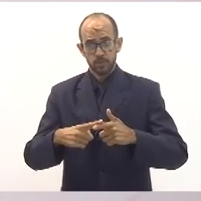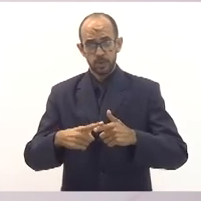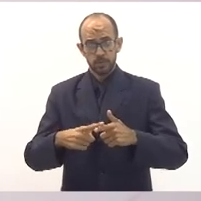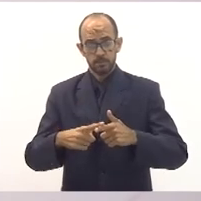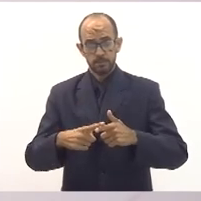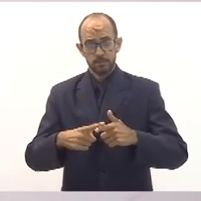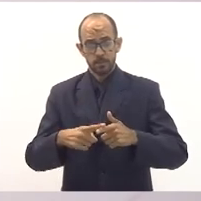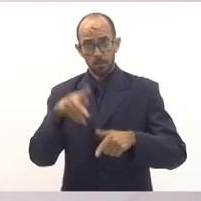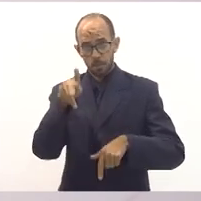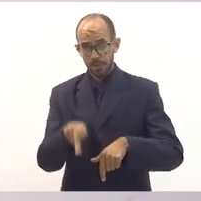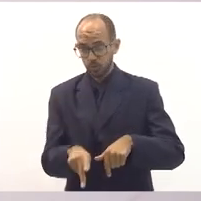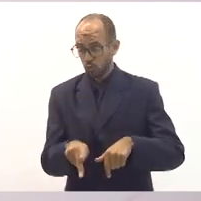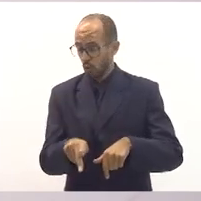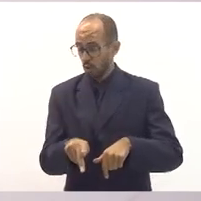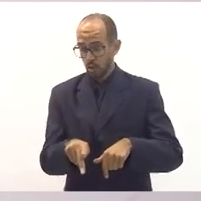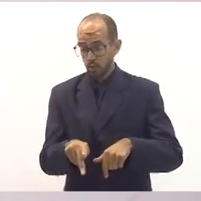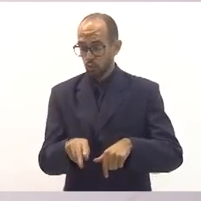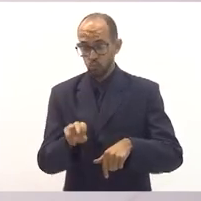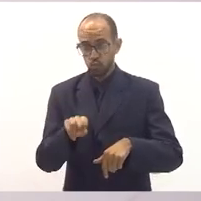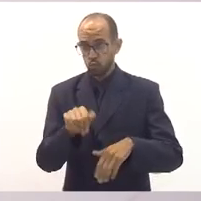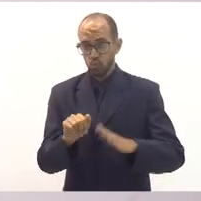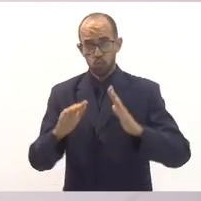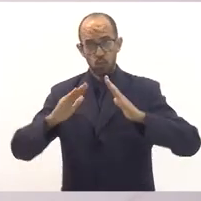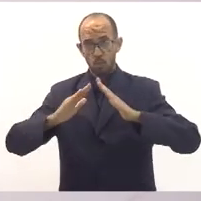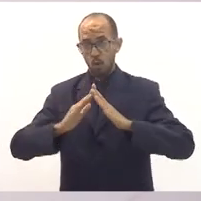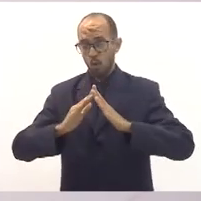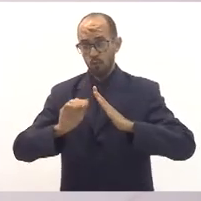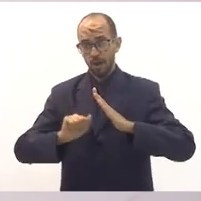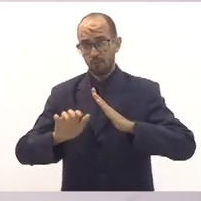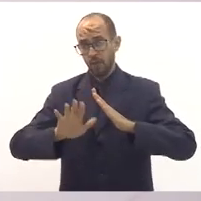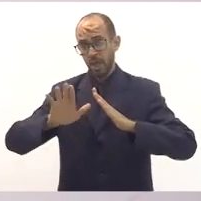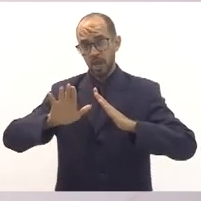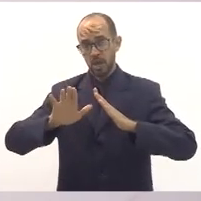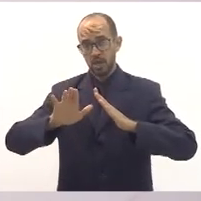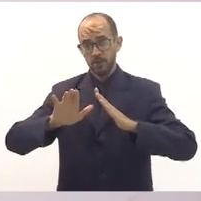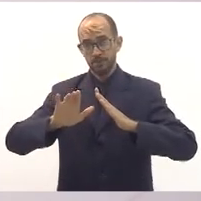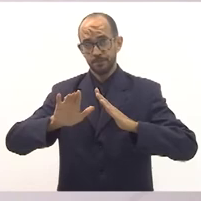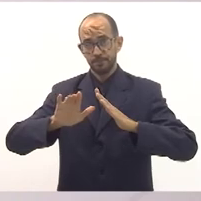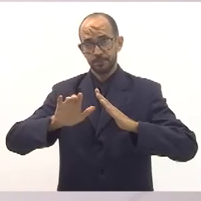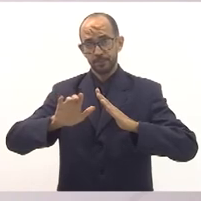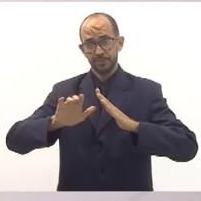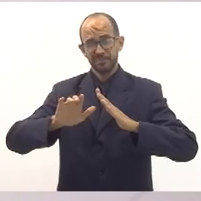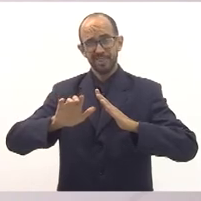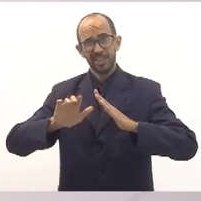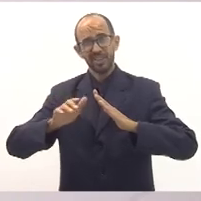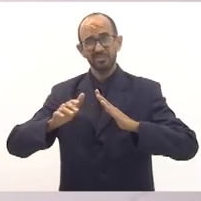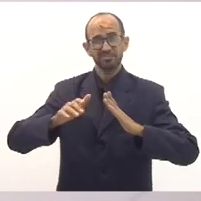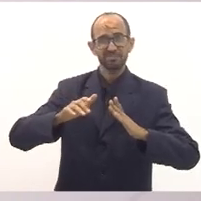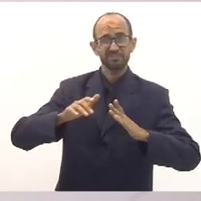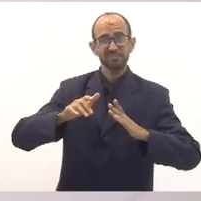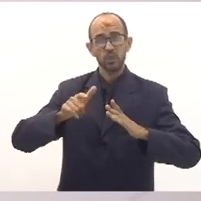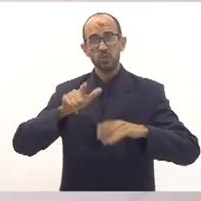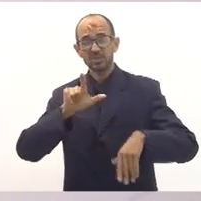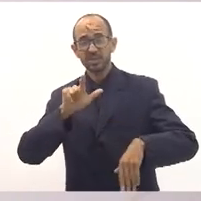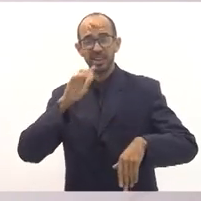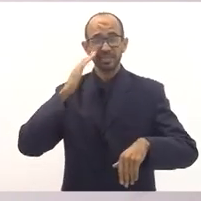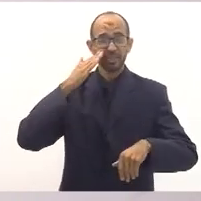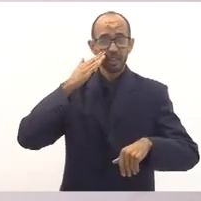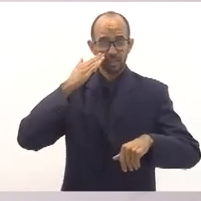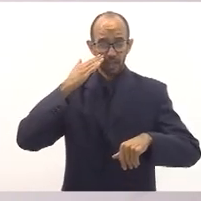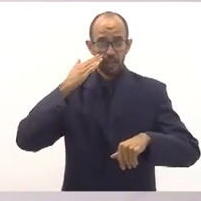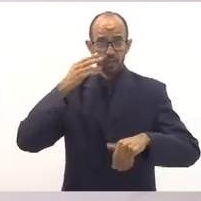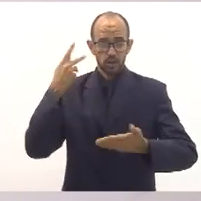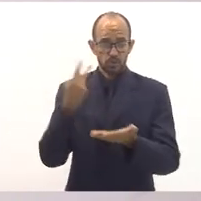que não mora na favela ela só pode compreender o que acontece na